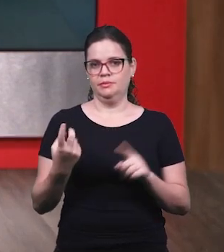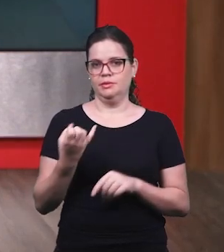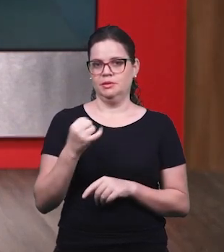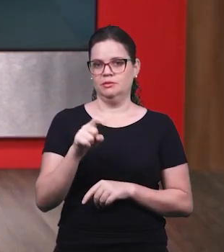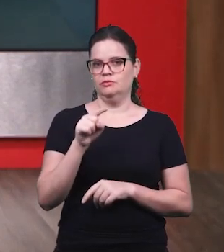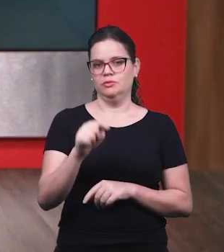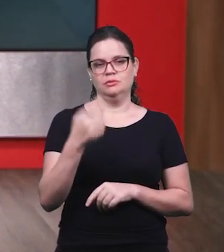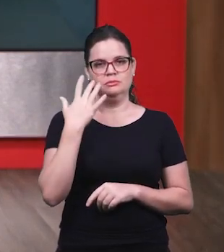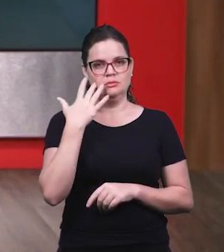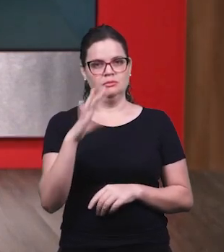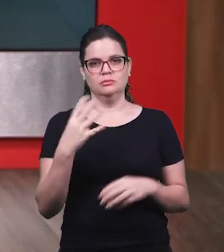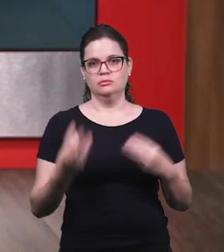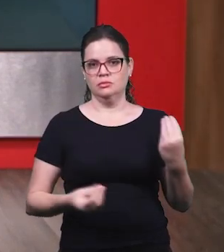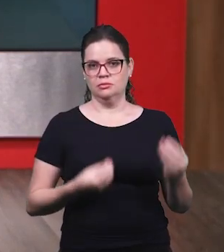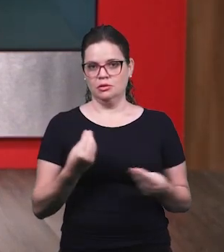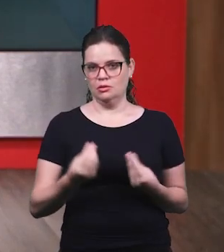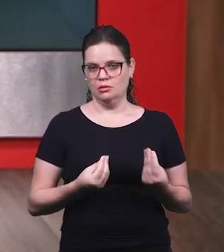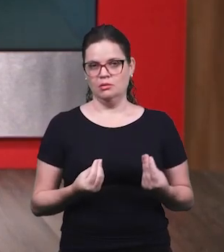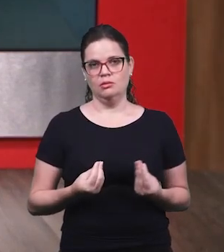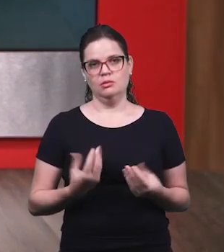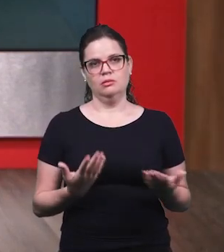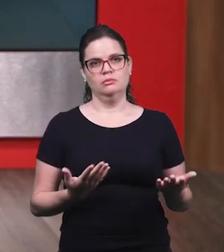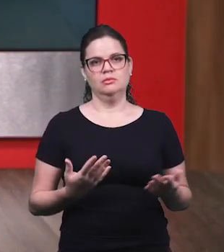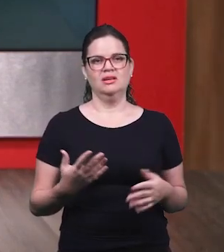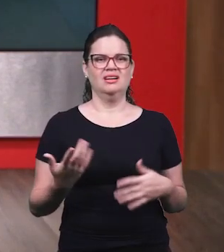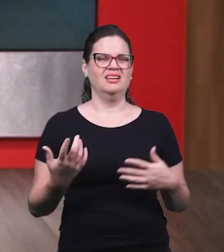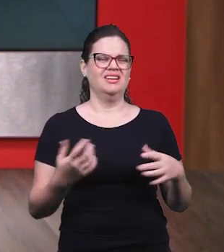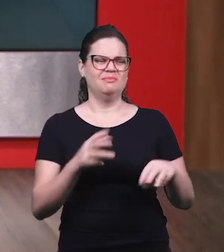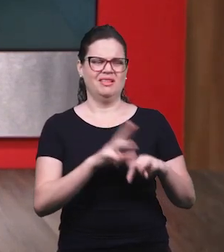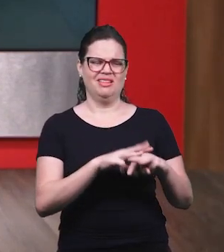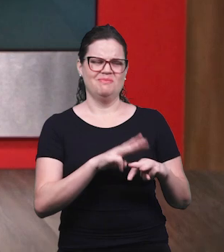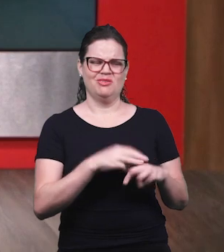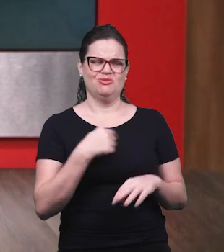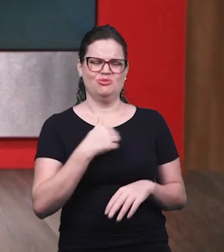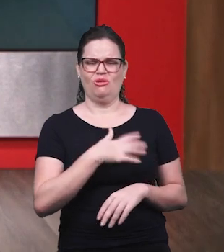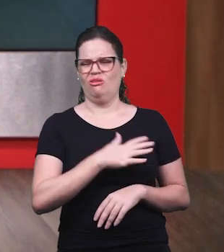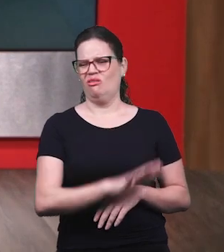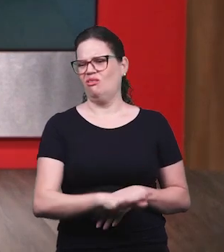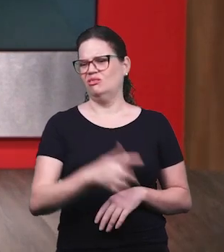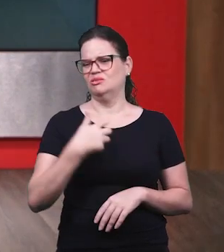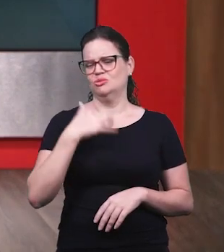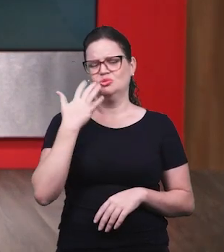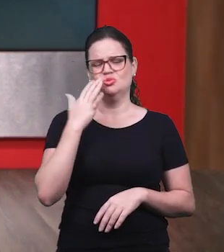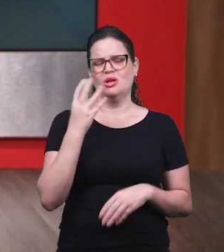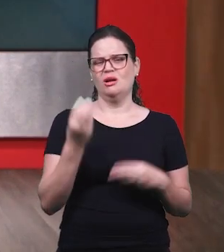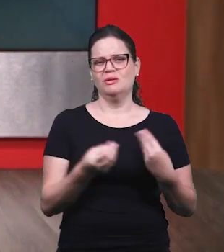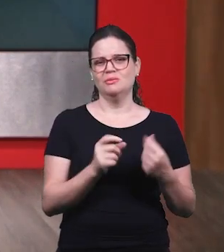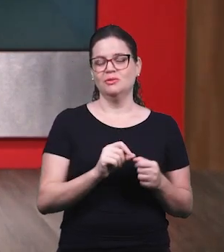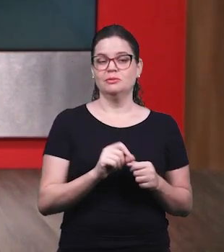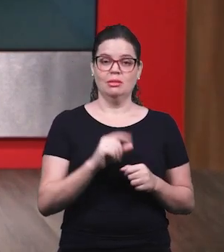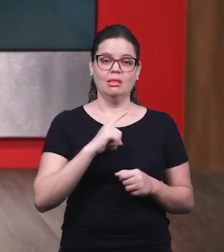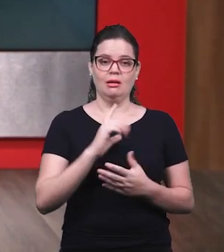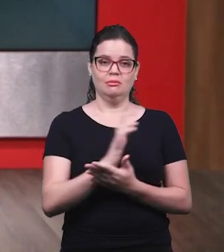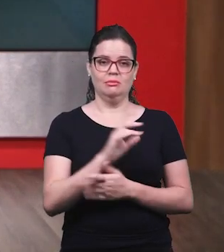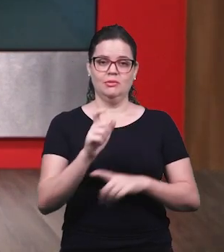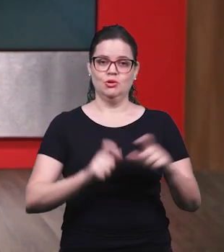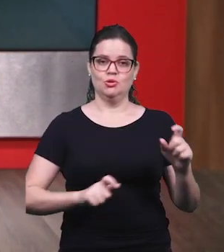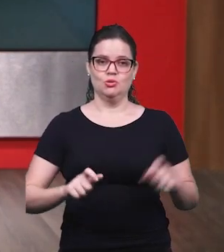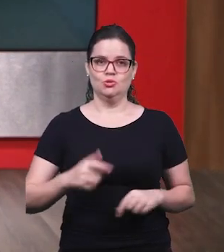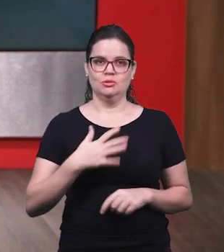não lida com isso, talvez essa matemática, eu não gosto de matemática, às vezes as pessoas falam isso,